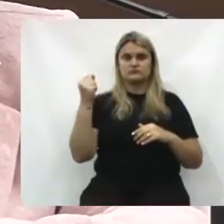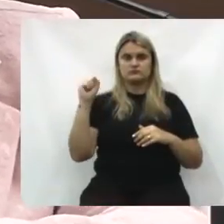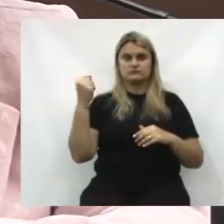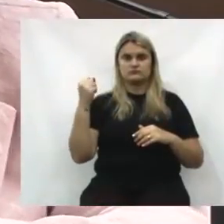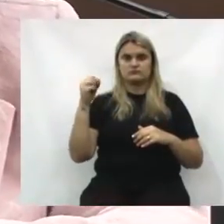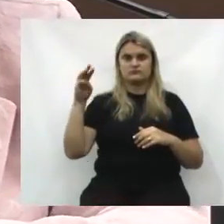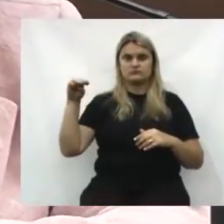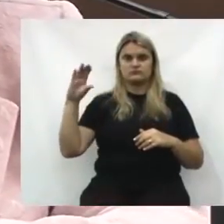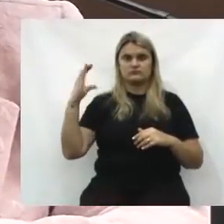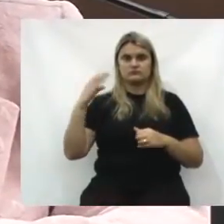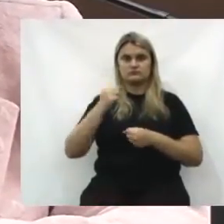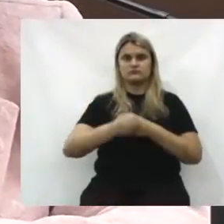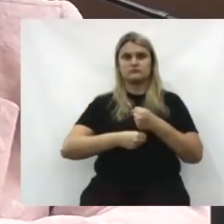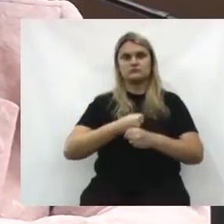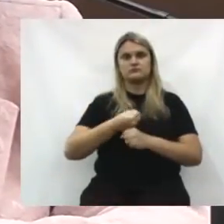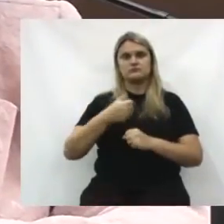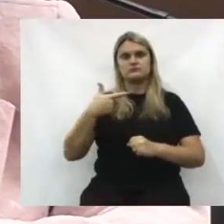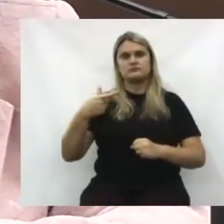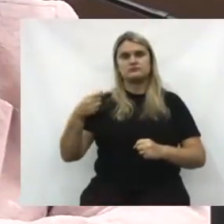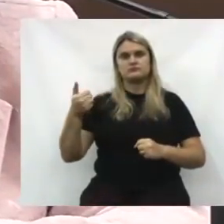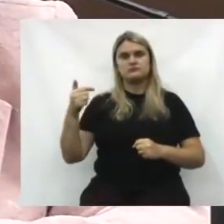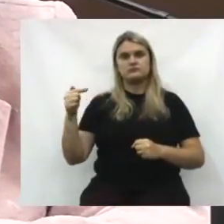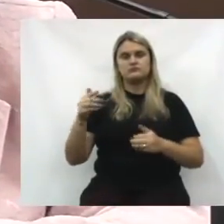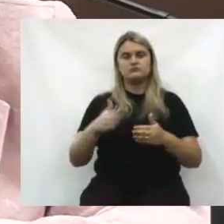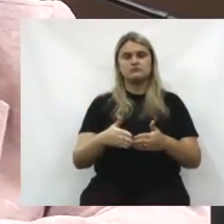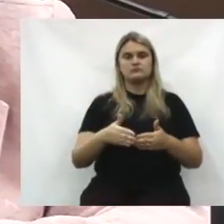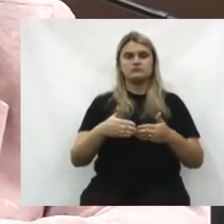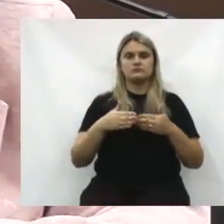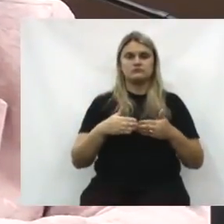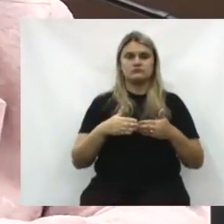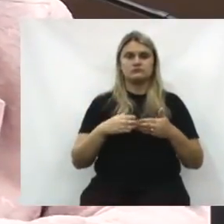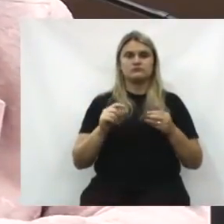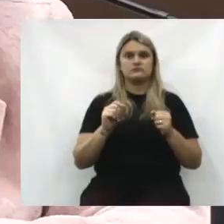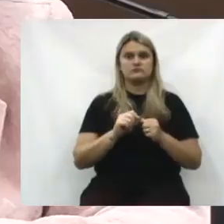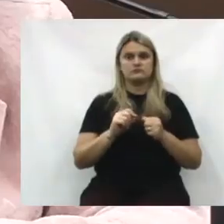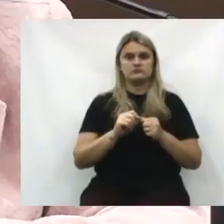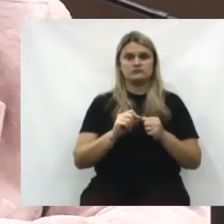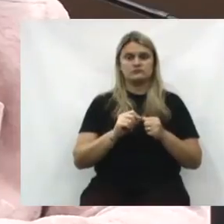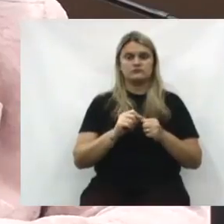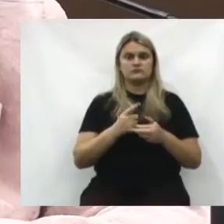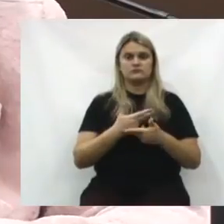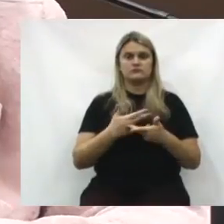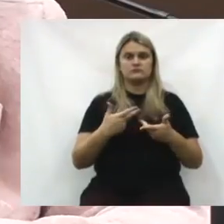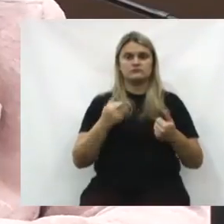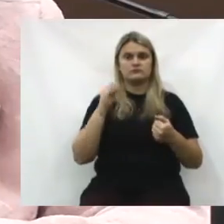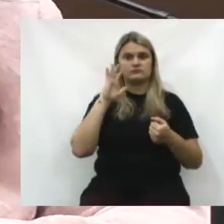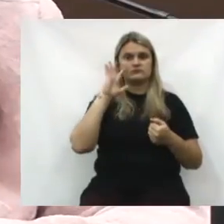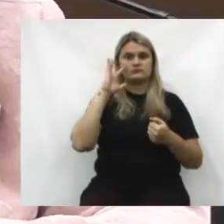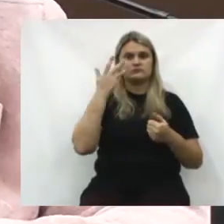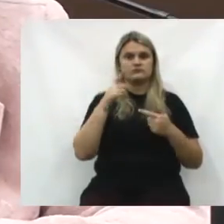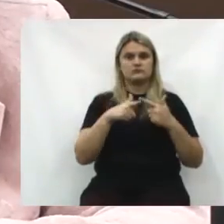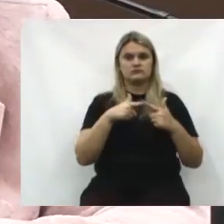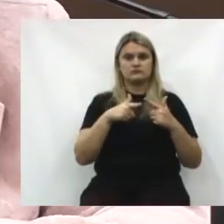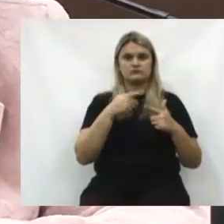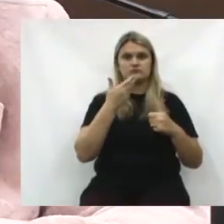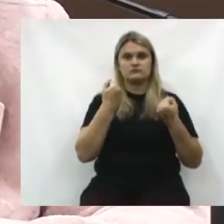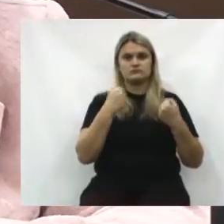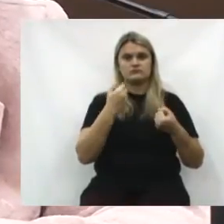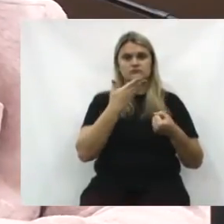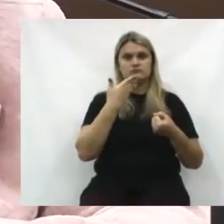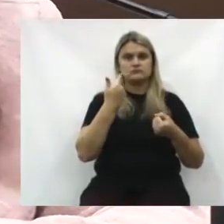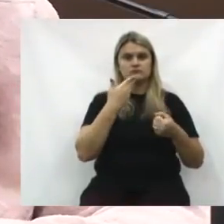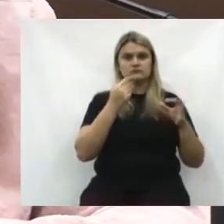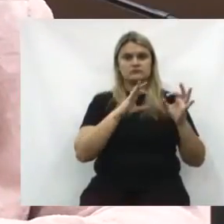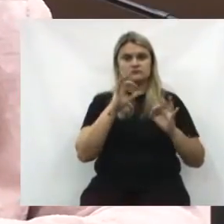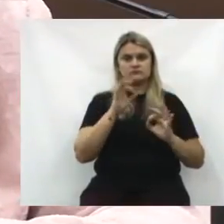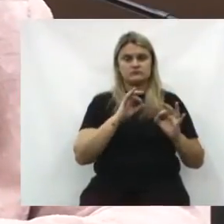em data de 8 de março de 2017, solicitar que sejam tomadas providências no